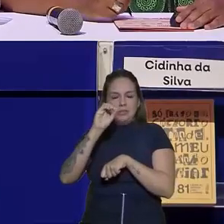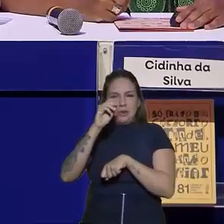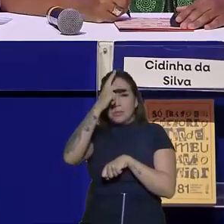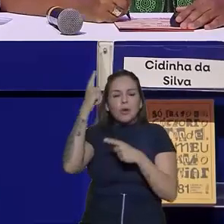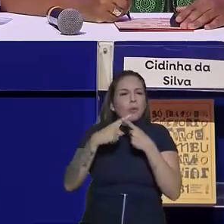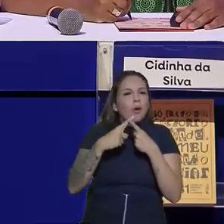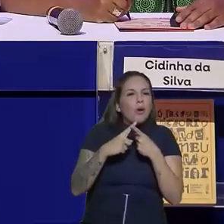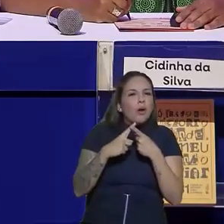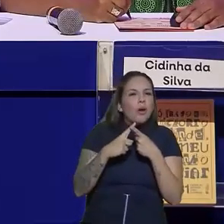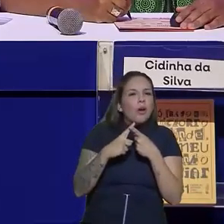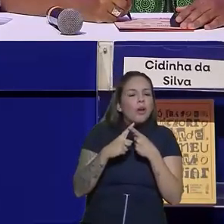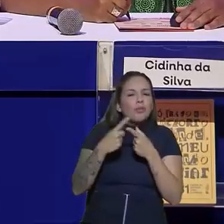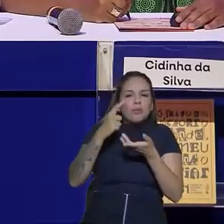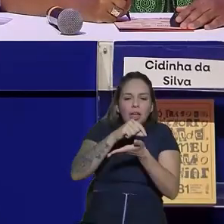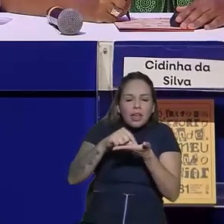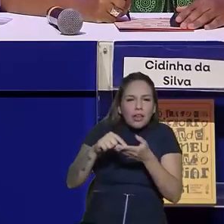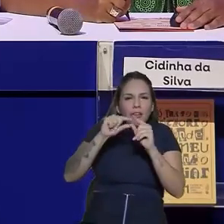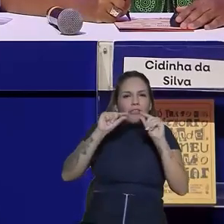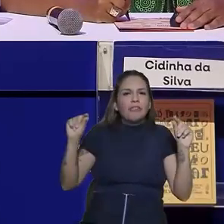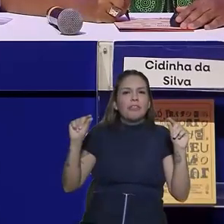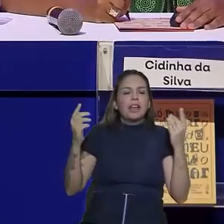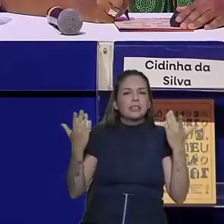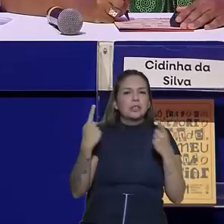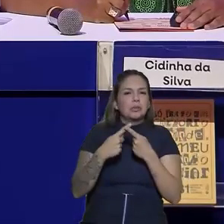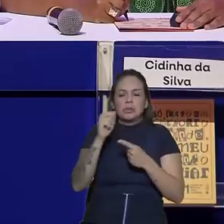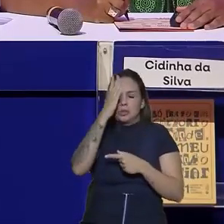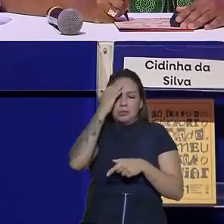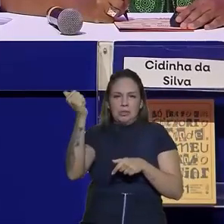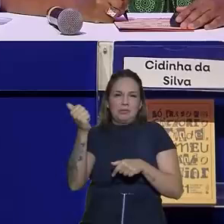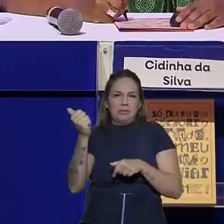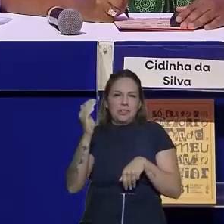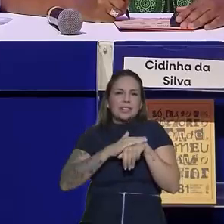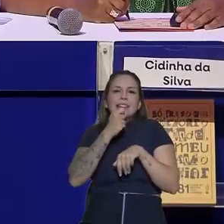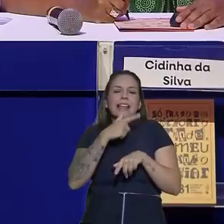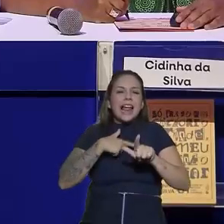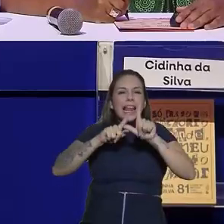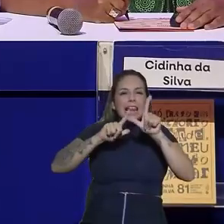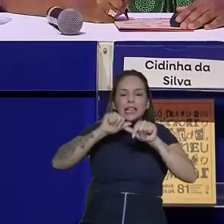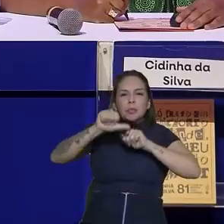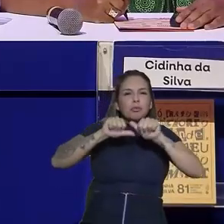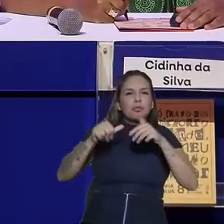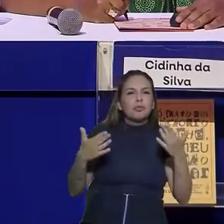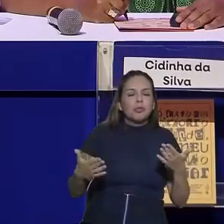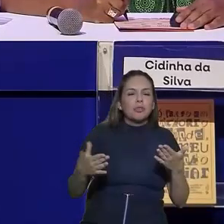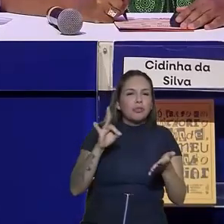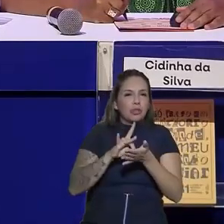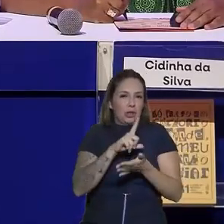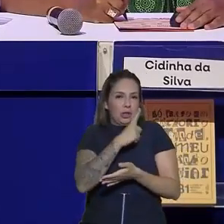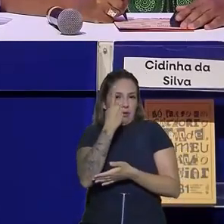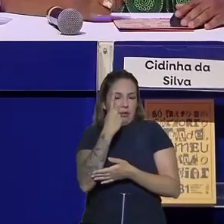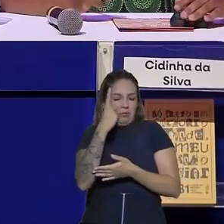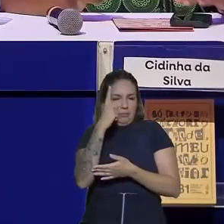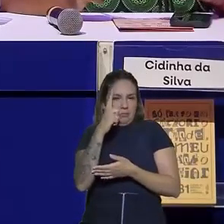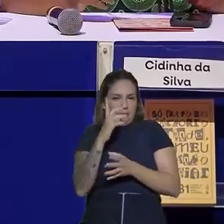Gente, por que assinei um marcador de livros com a frase dessas? Não sei o que mais acho graça da minha letra que mudou tanto. O fato de eu ter sido